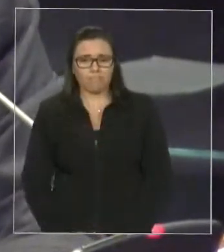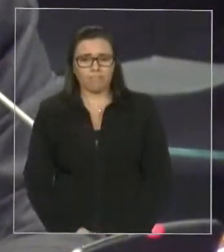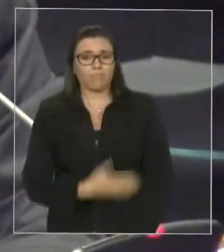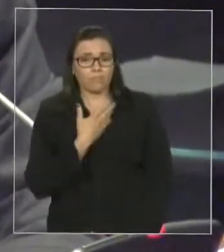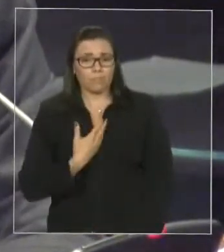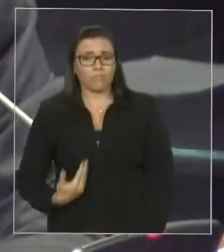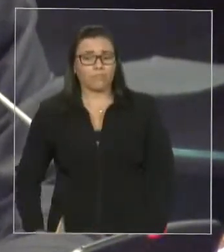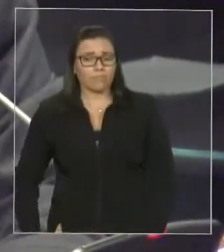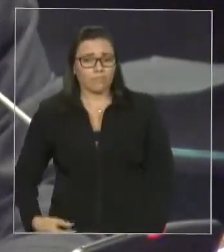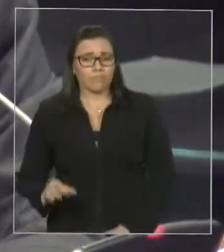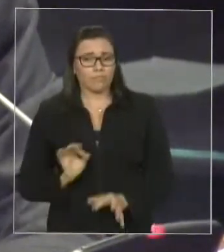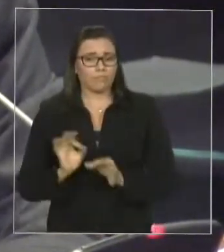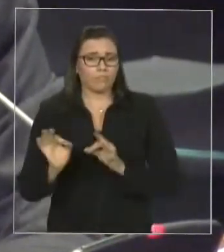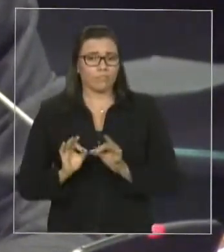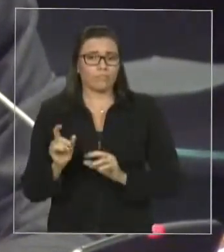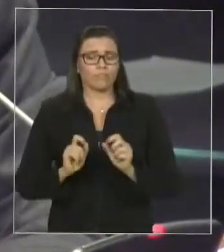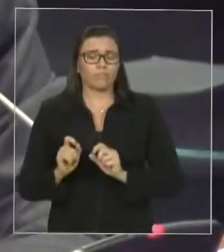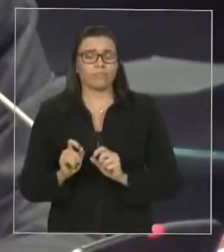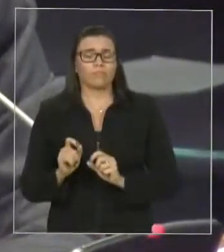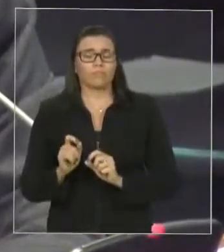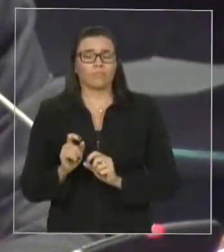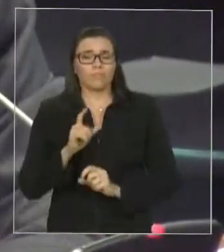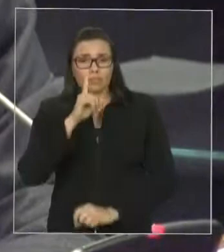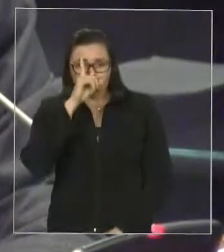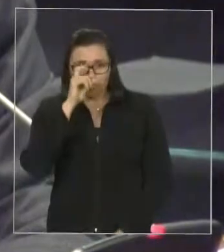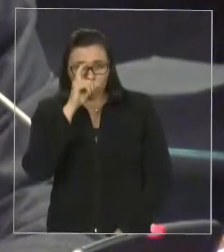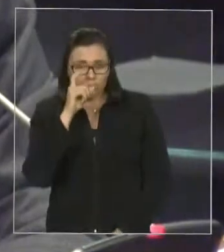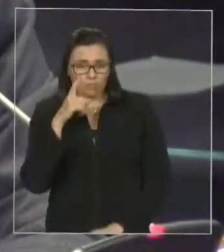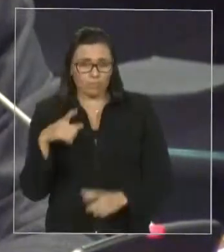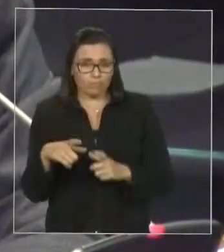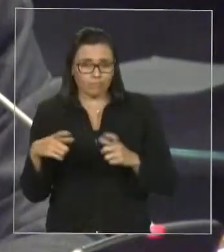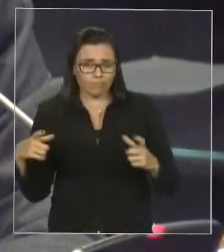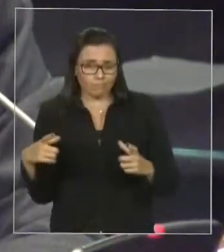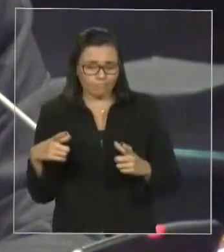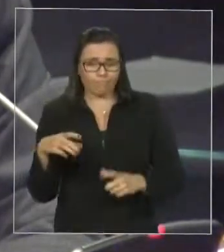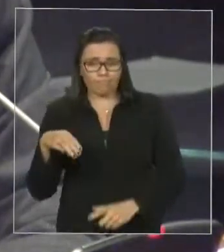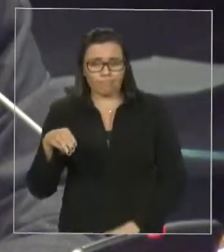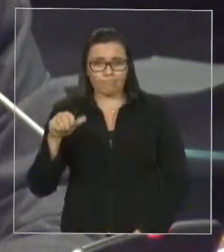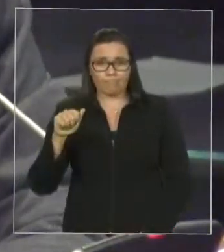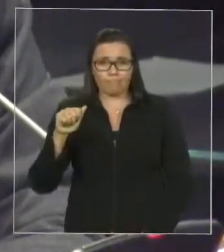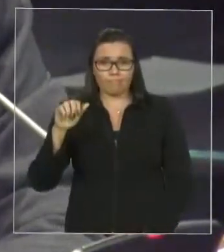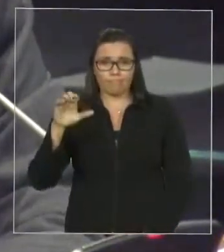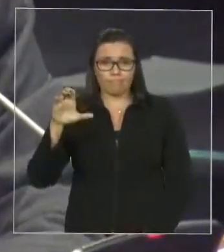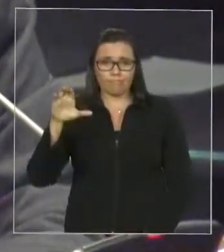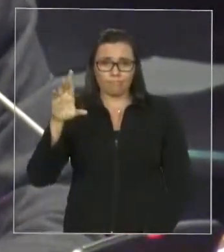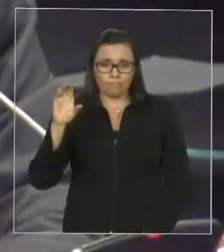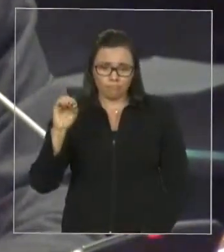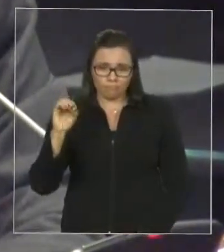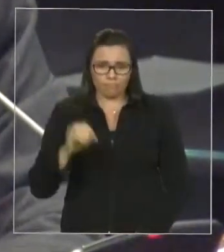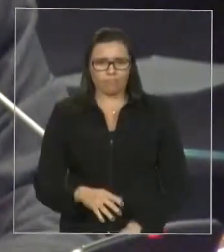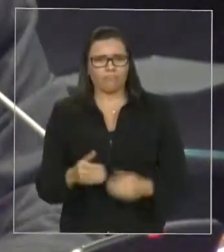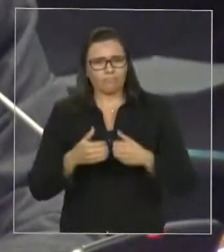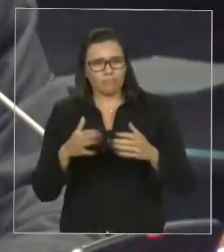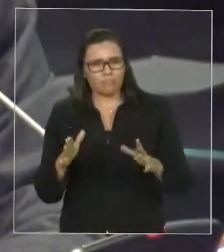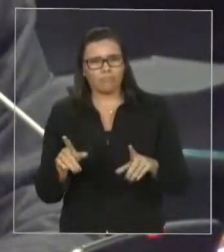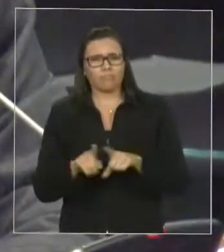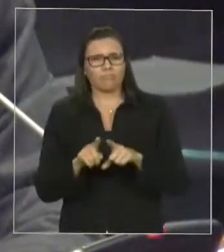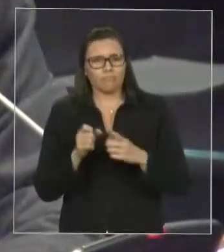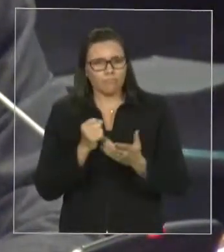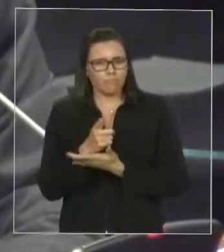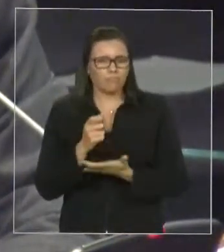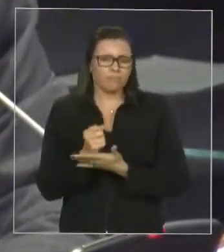para funcionar os hospitais macro-regionais. Inaugurou, equipou e colocou para funcionar. E isso é uma